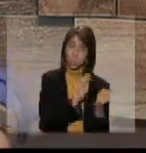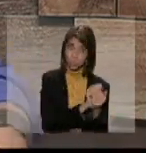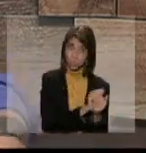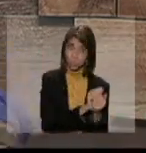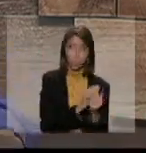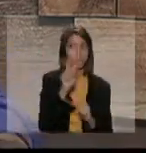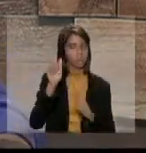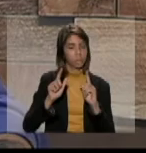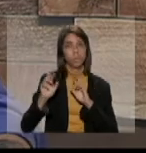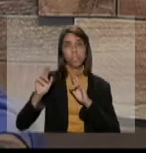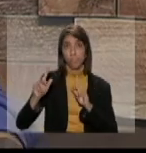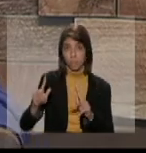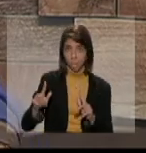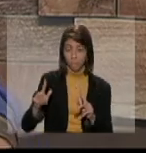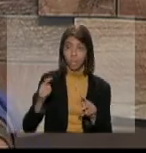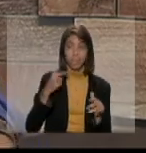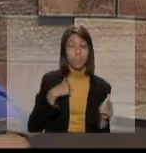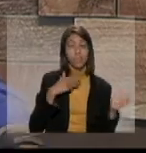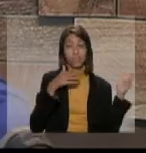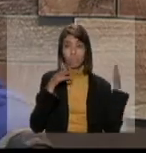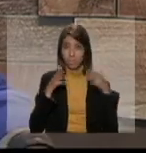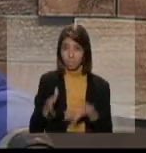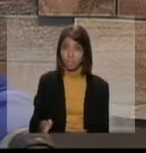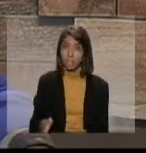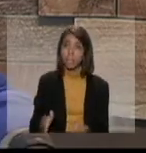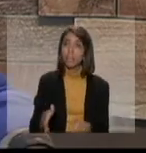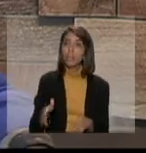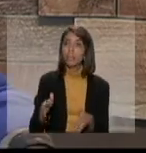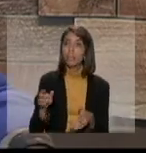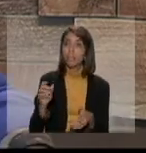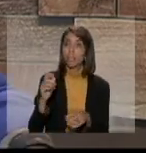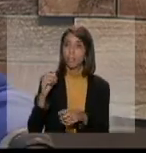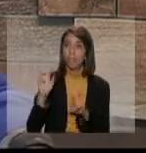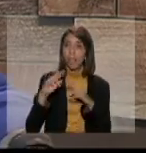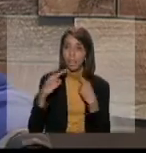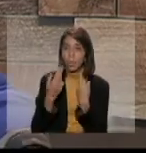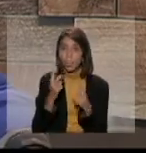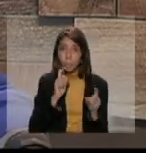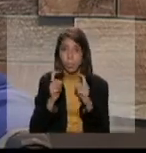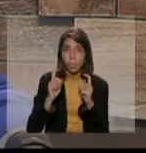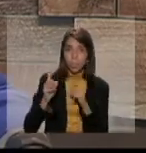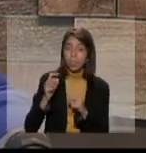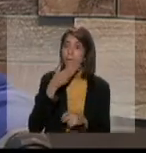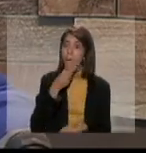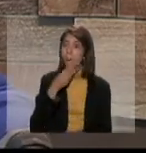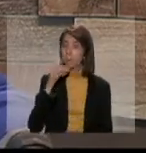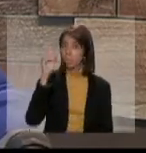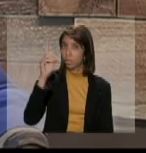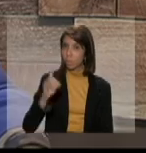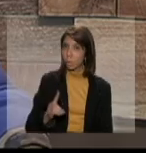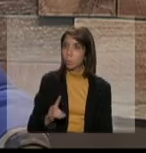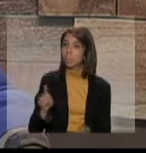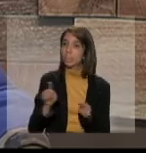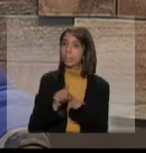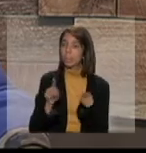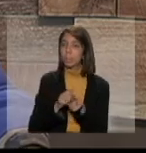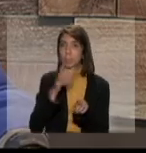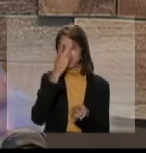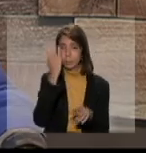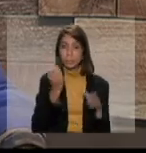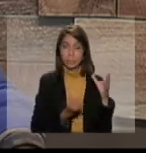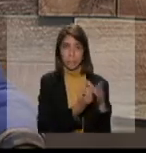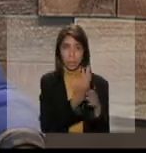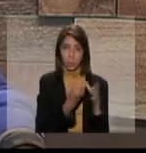construindo junto àquele personagem na televisão não quando você chega para fazer as primeiras reuniões os diretores e